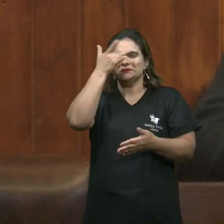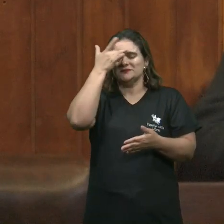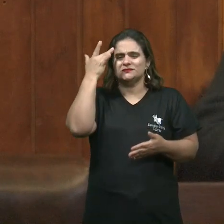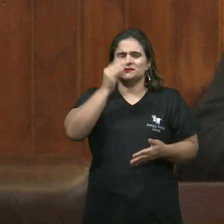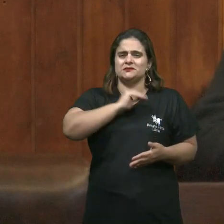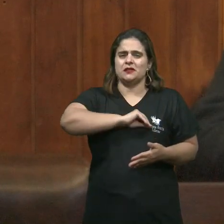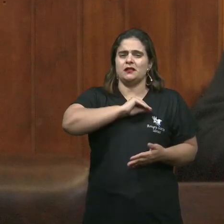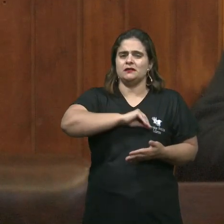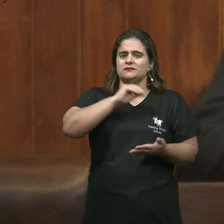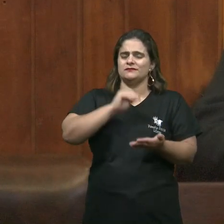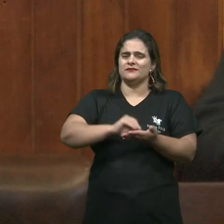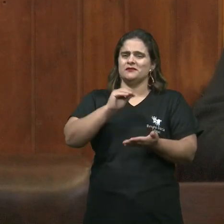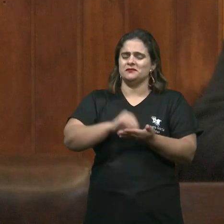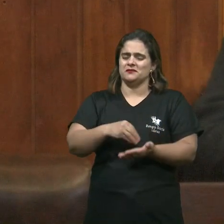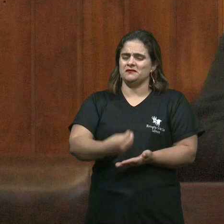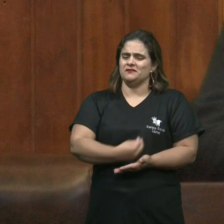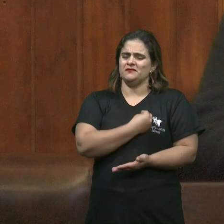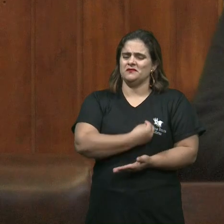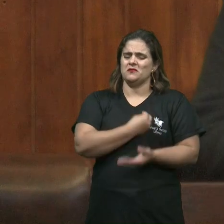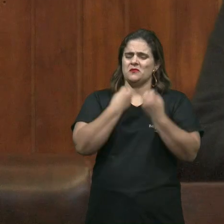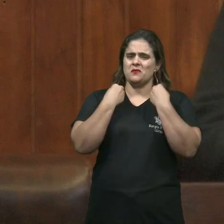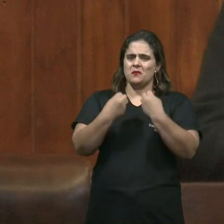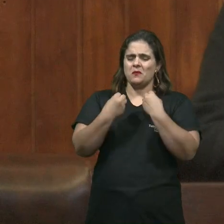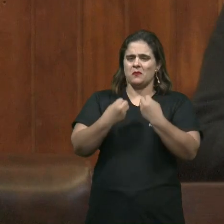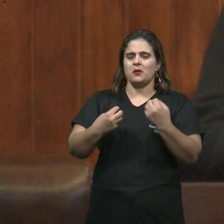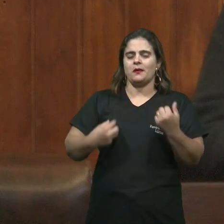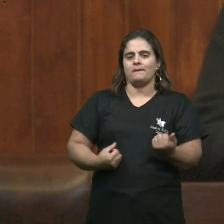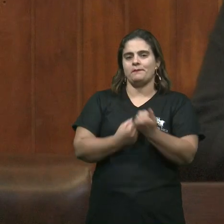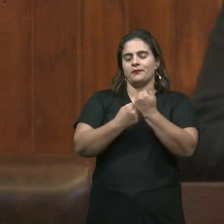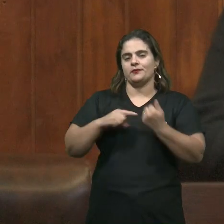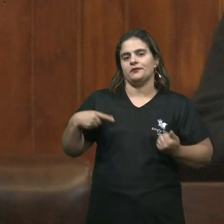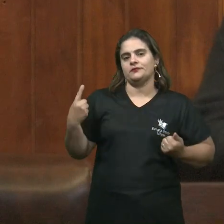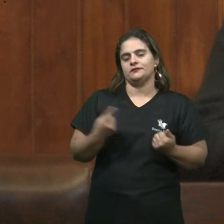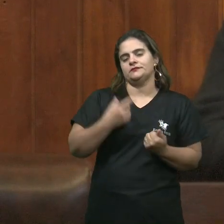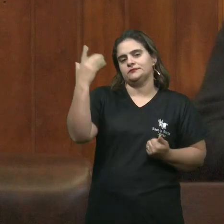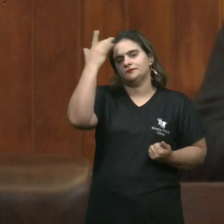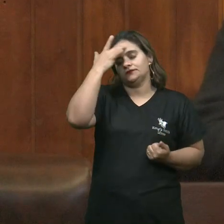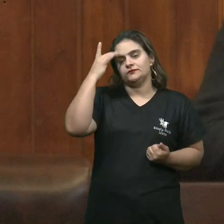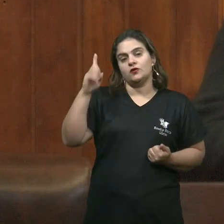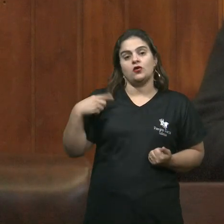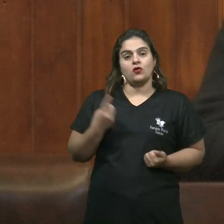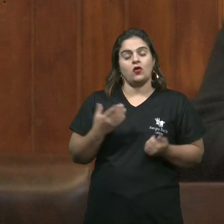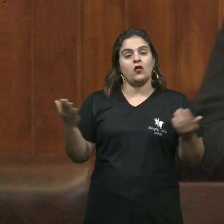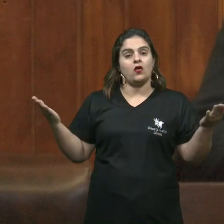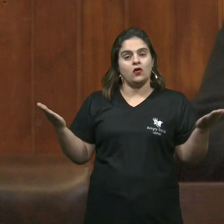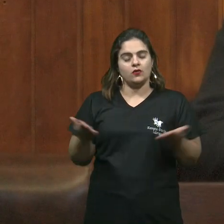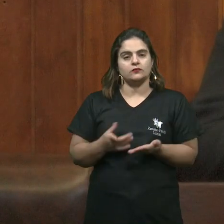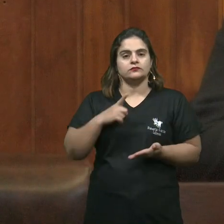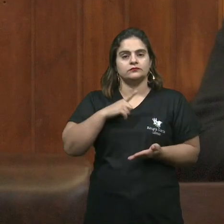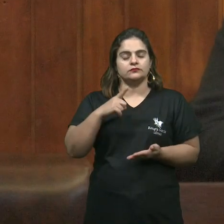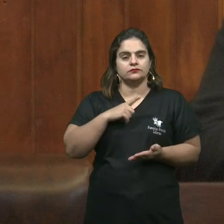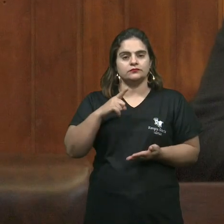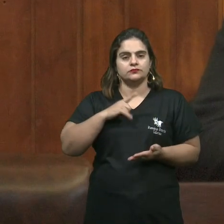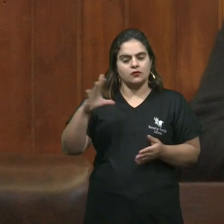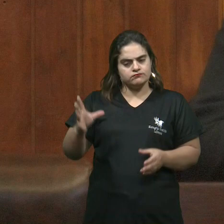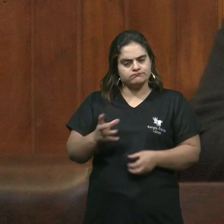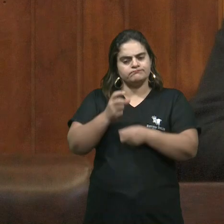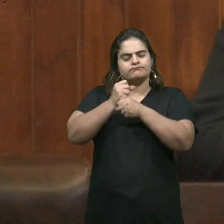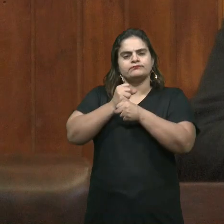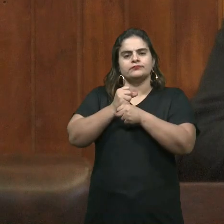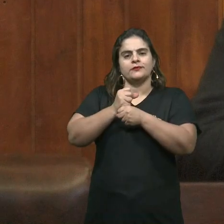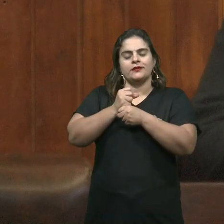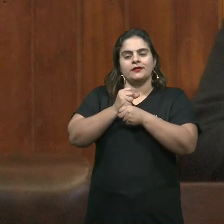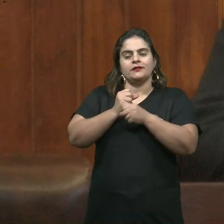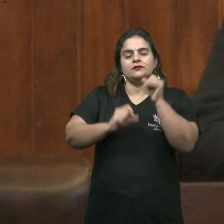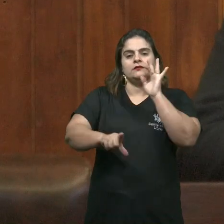trabalhador e compromete a qualidade dos serviços prestados à nossa população. O que estamos propondo é a inclusão de um inciso no artigo 63